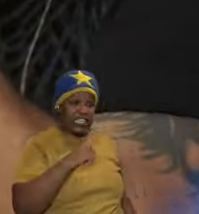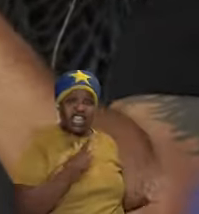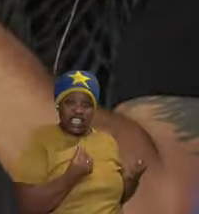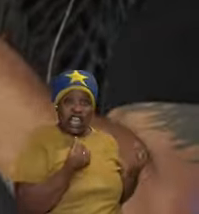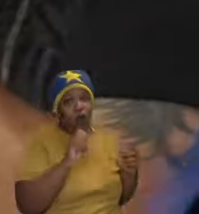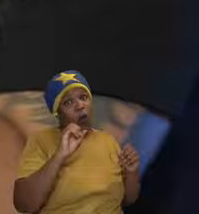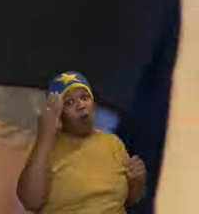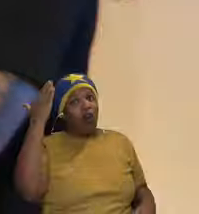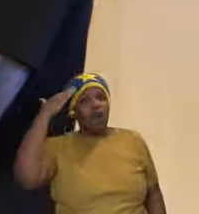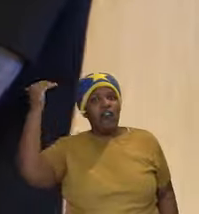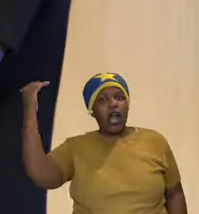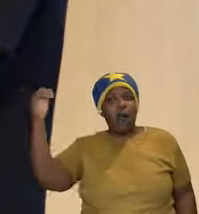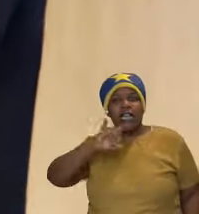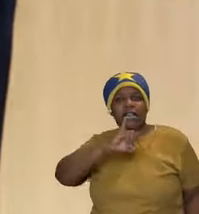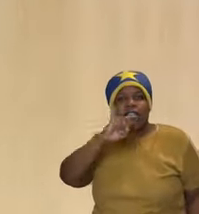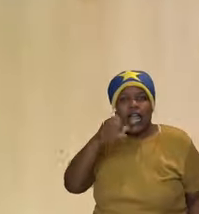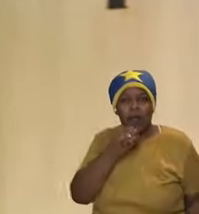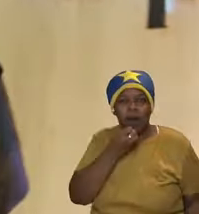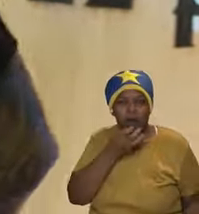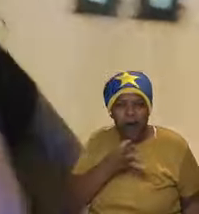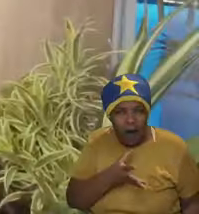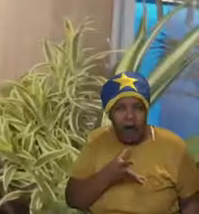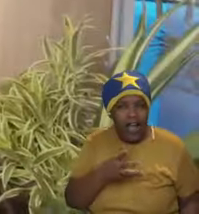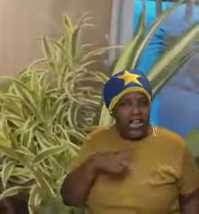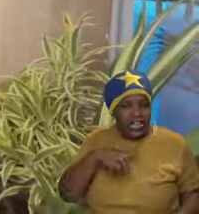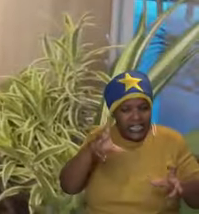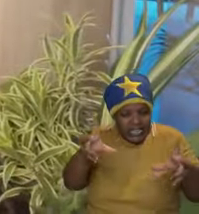fama. Mas cê é bom na demanda,